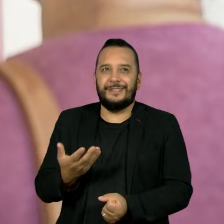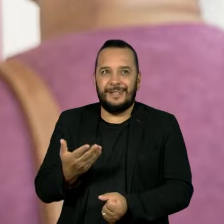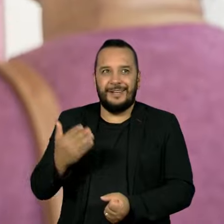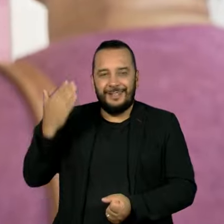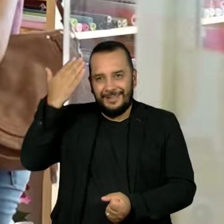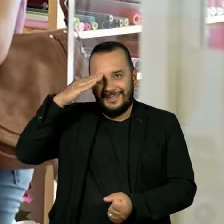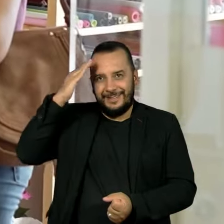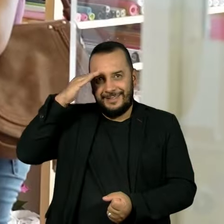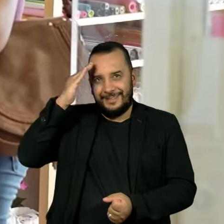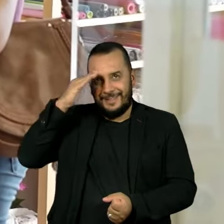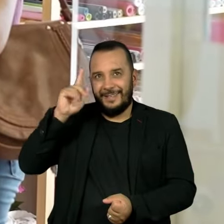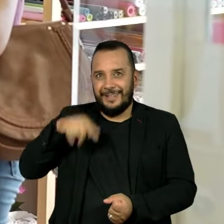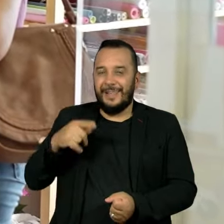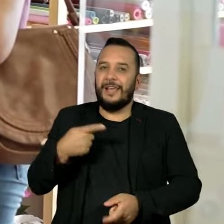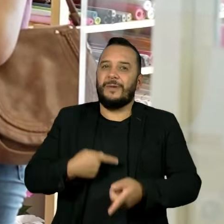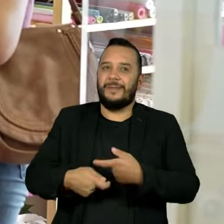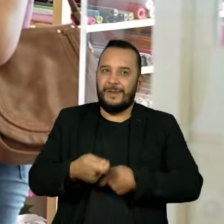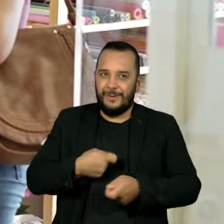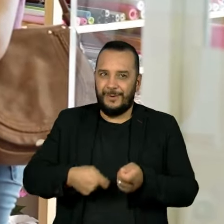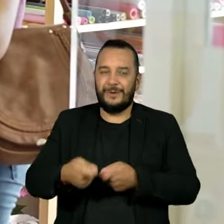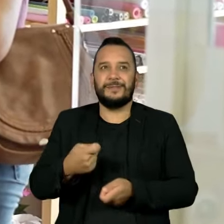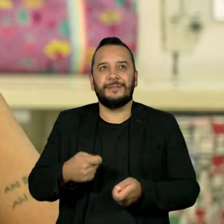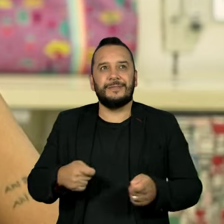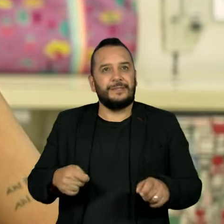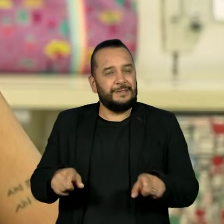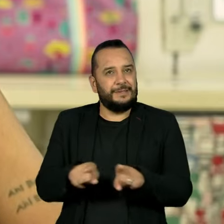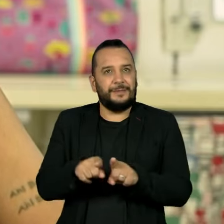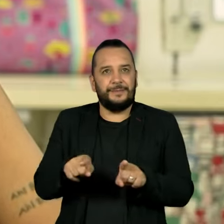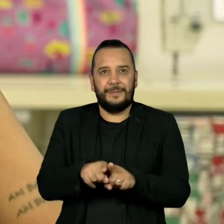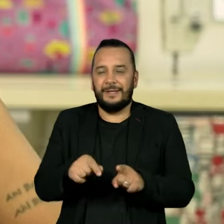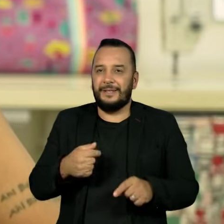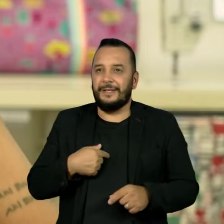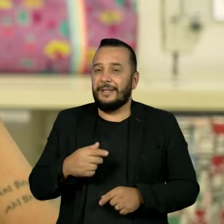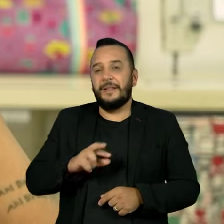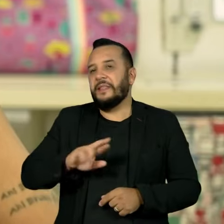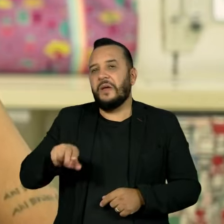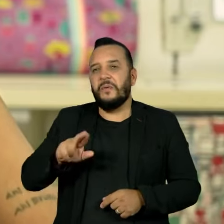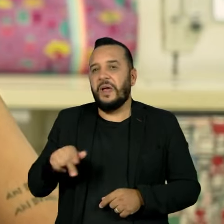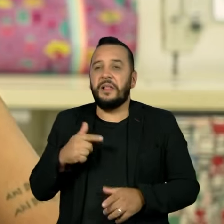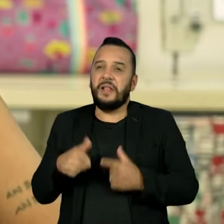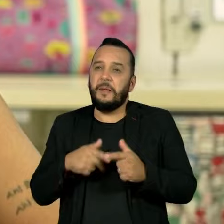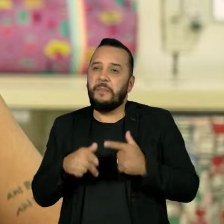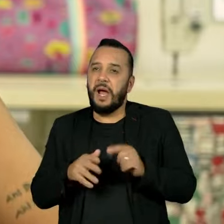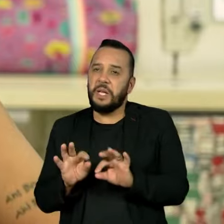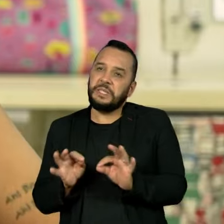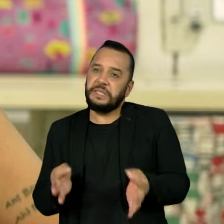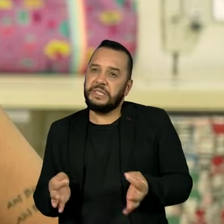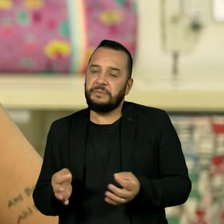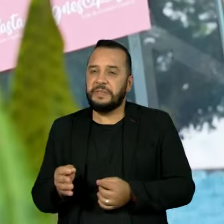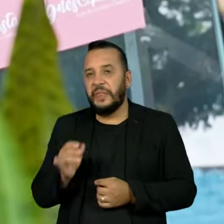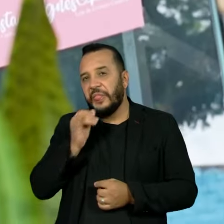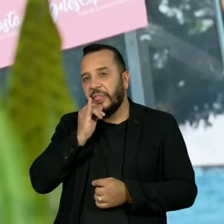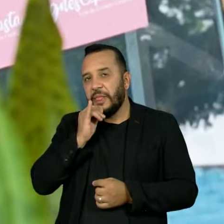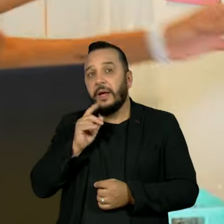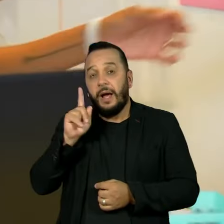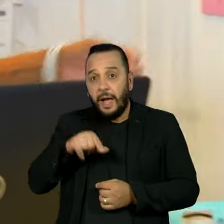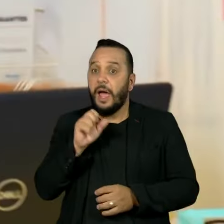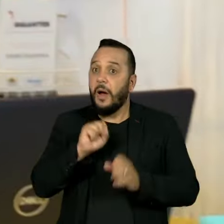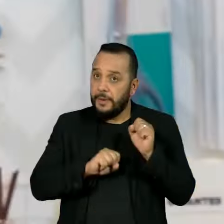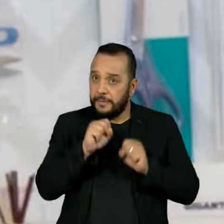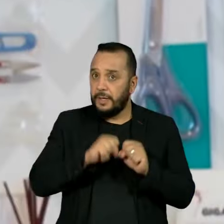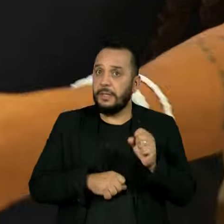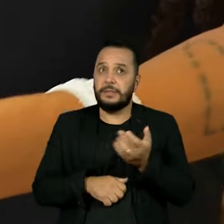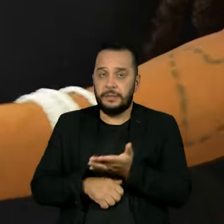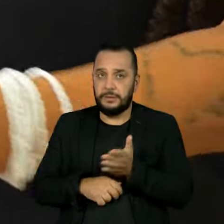que realmente é um negócio, que não era um bico, né? Que realmente é uma empresa.